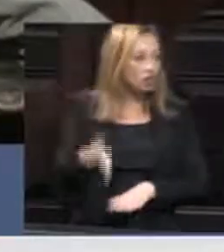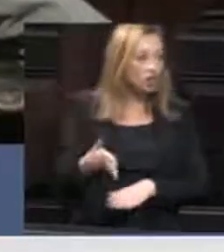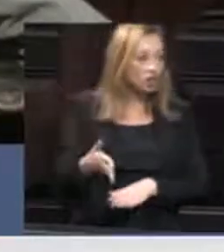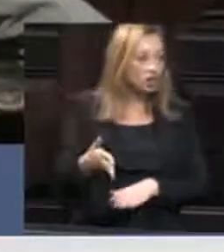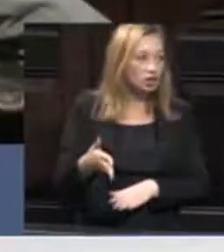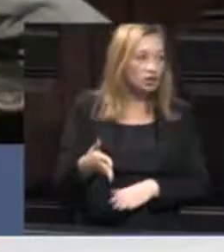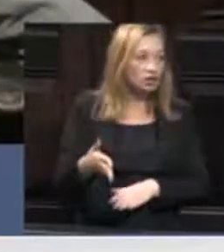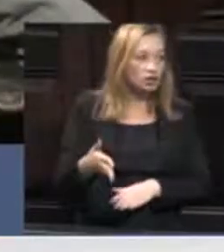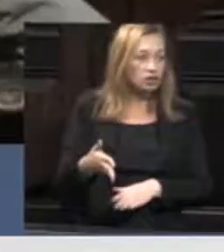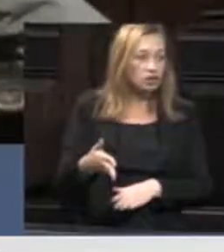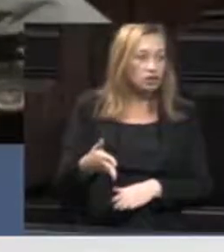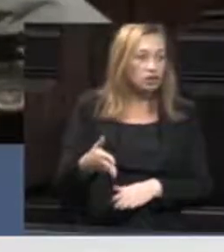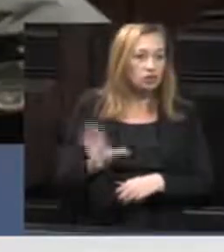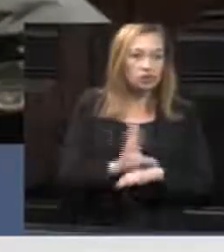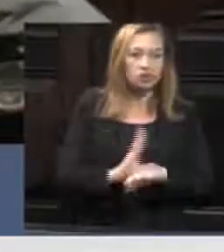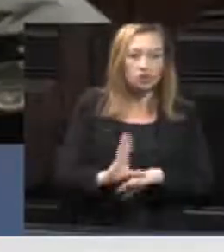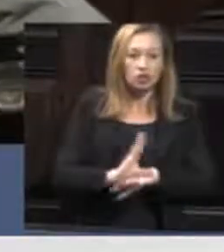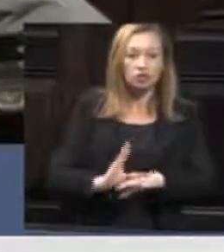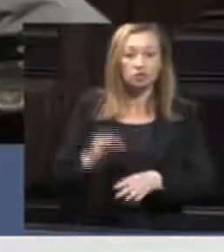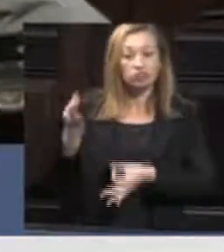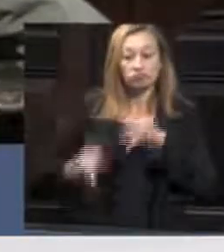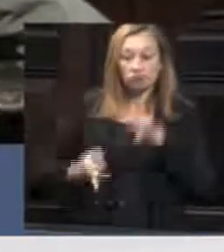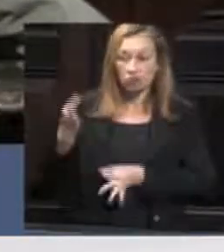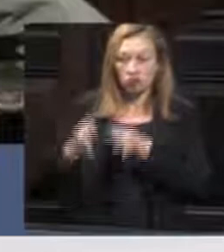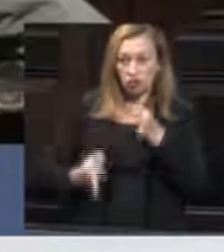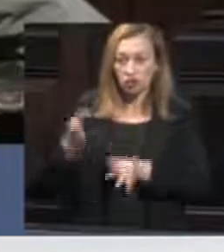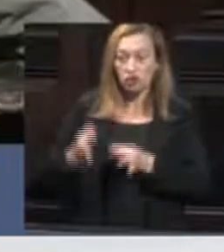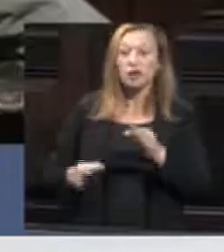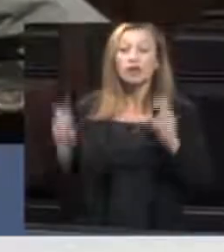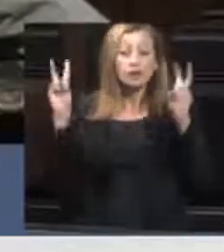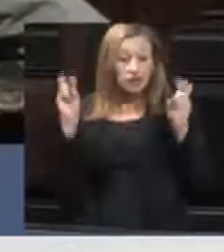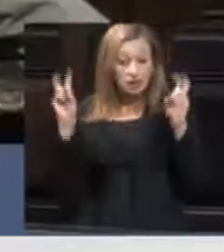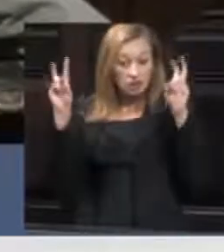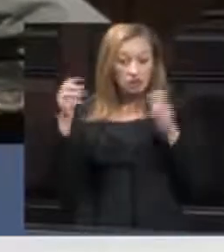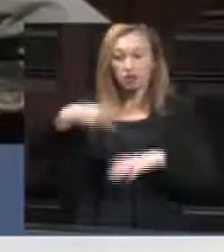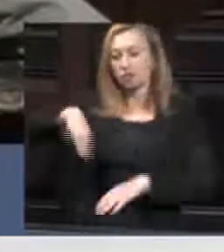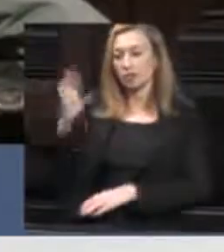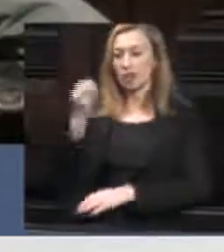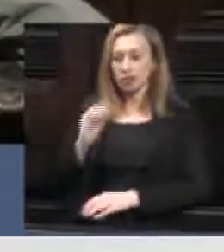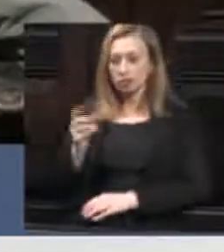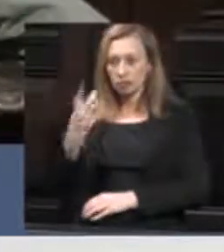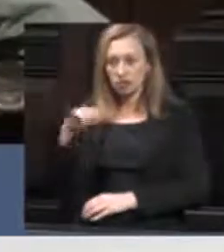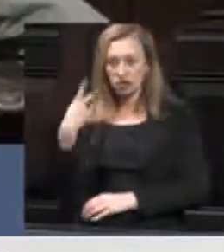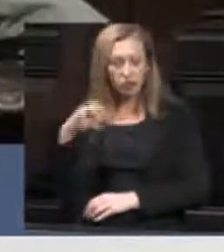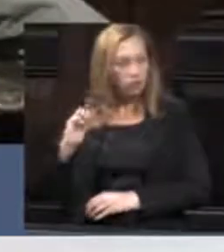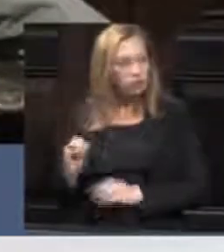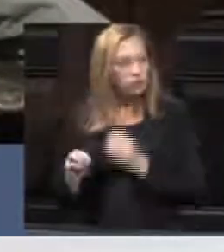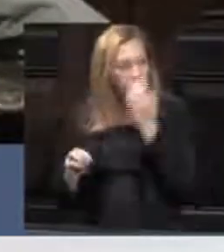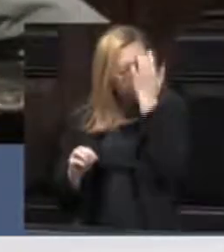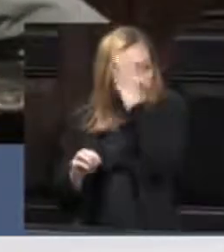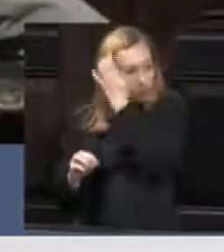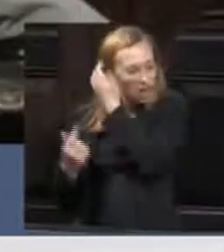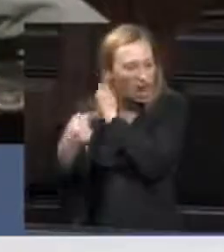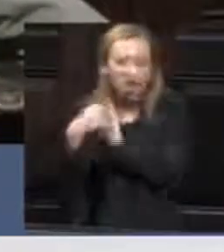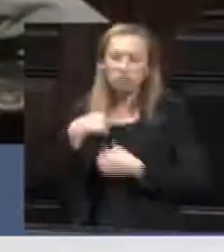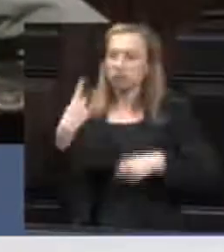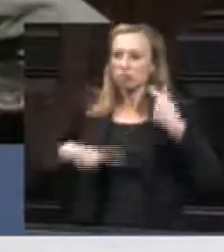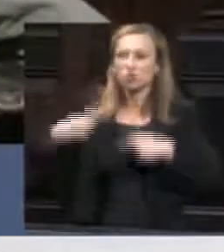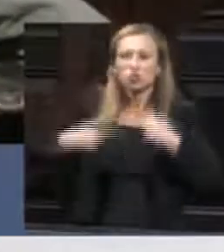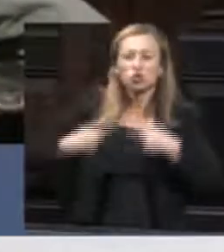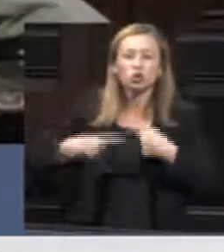de Justiça. Nesta matéria, deputado Márcio Pacheco, eu não estou